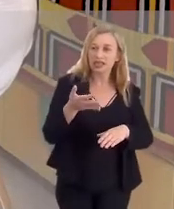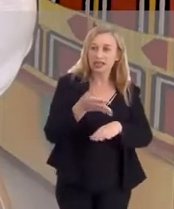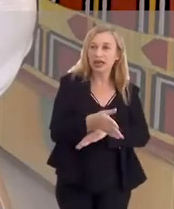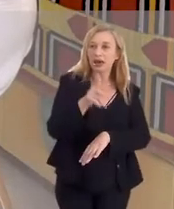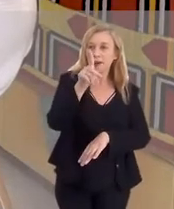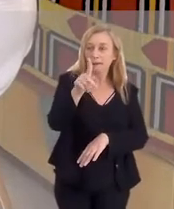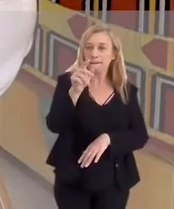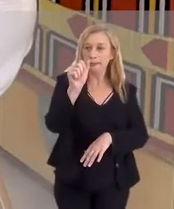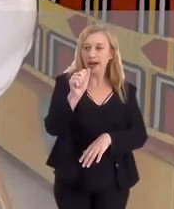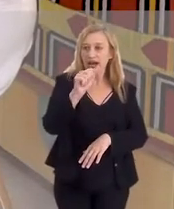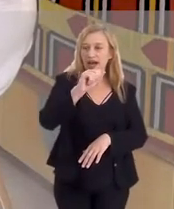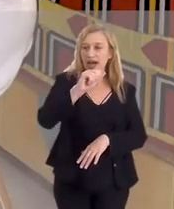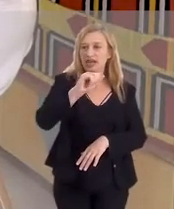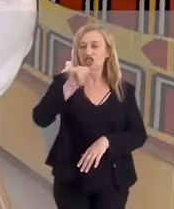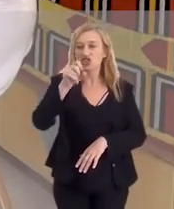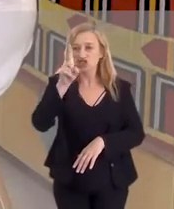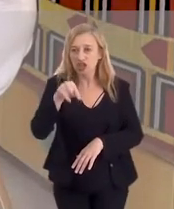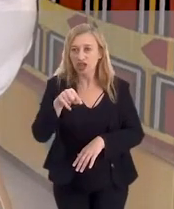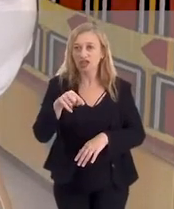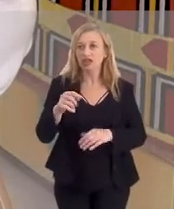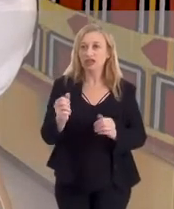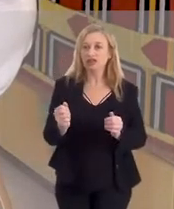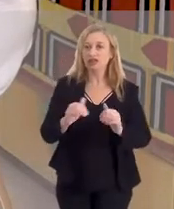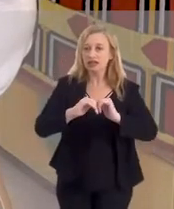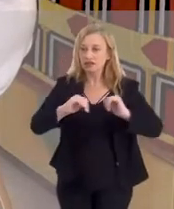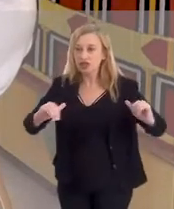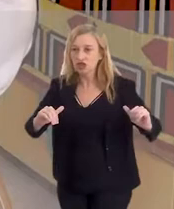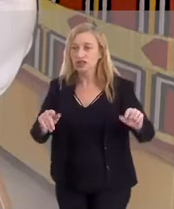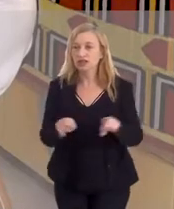entra criança, você vai ter que viver criança dentro do catimbó.